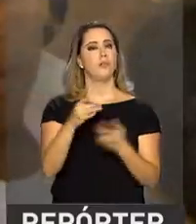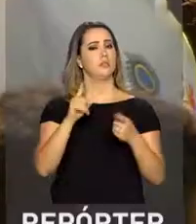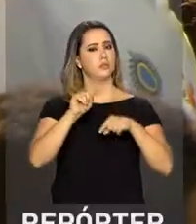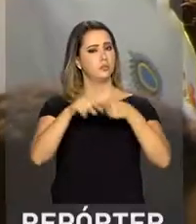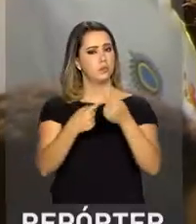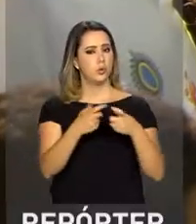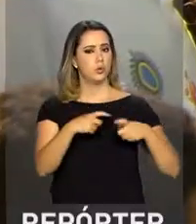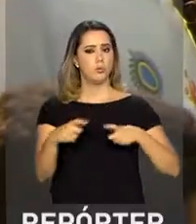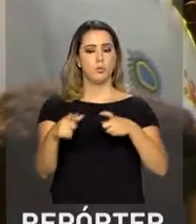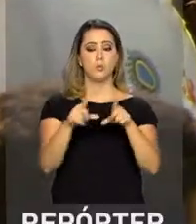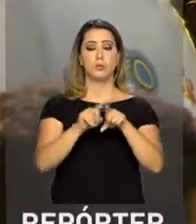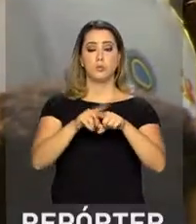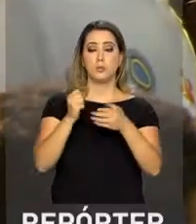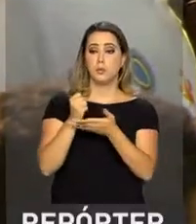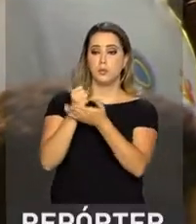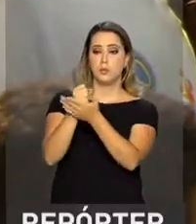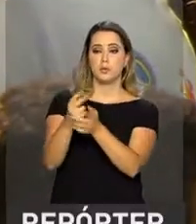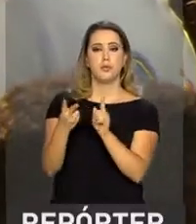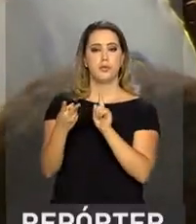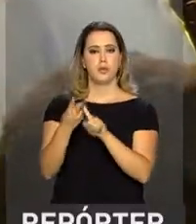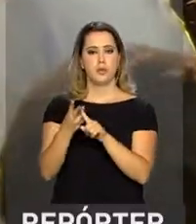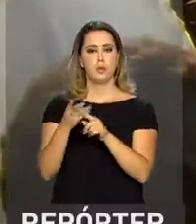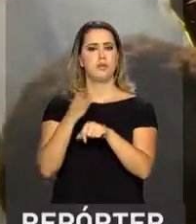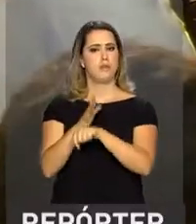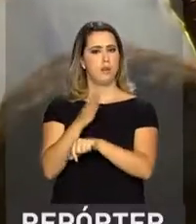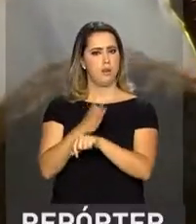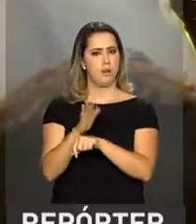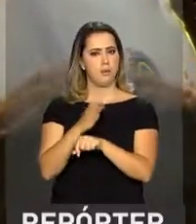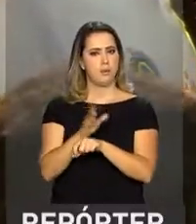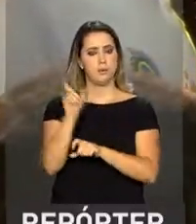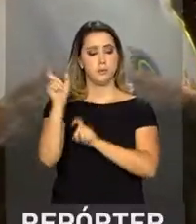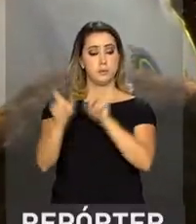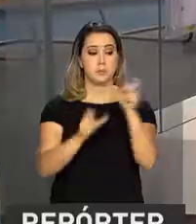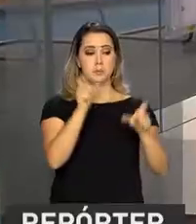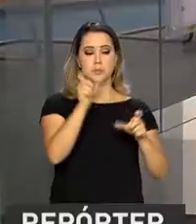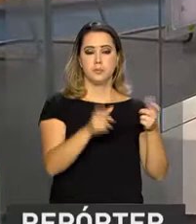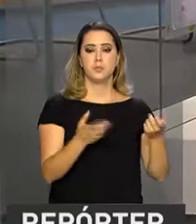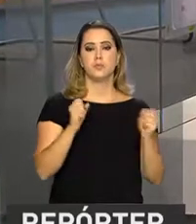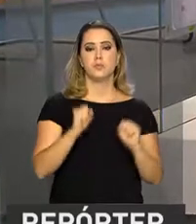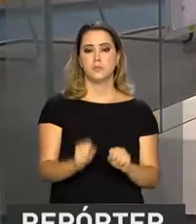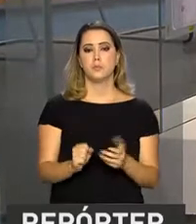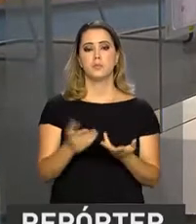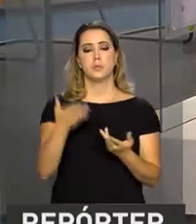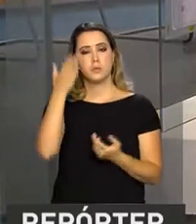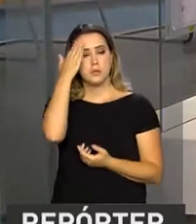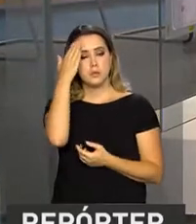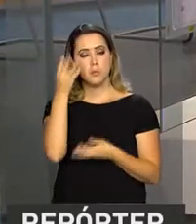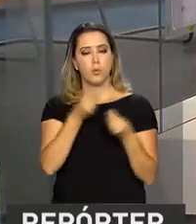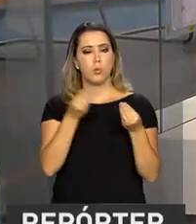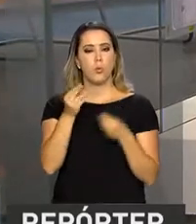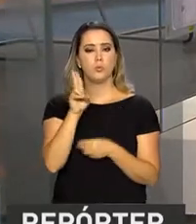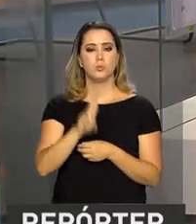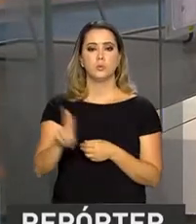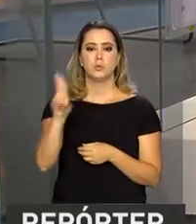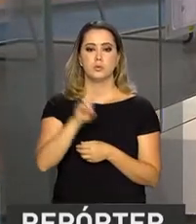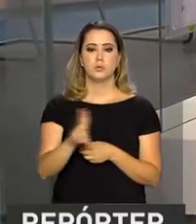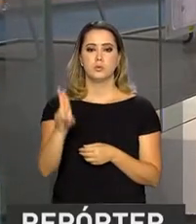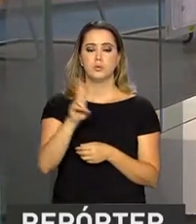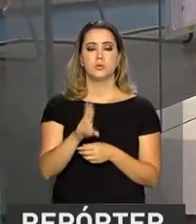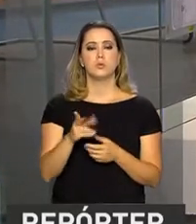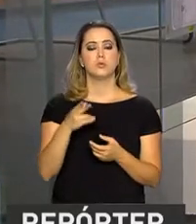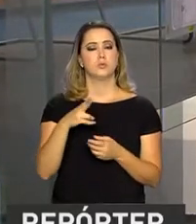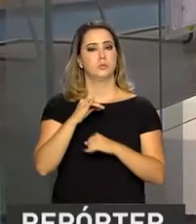Outra etapa é a oferta de cursos de capacitação para que a população possa se familiarizar com a rede mundial